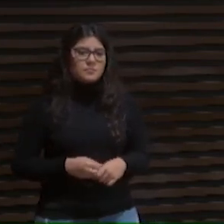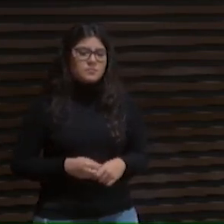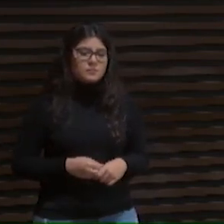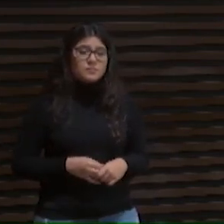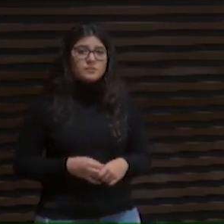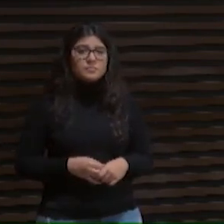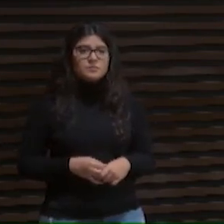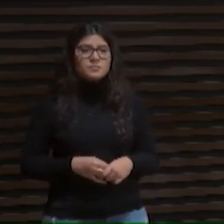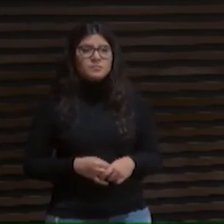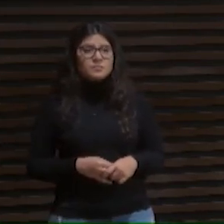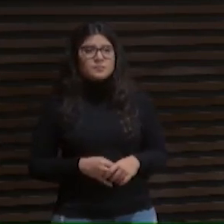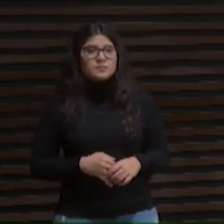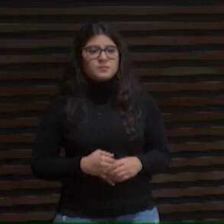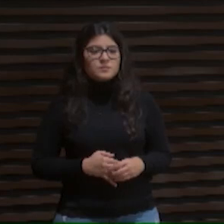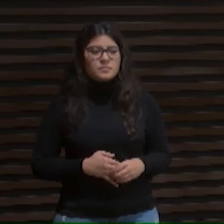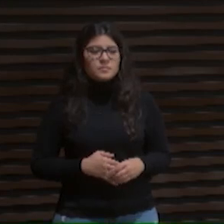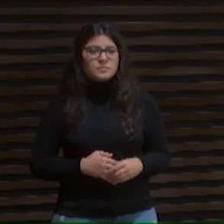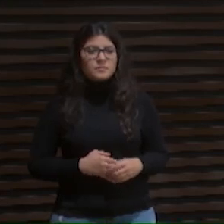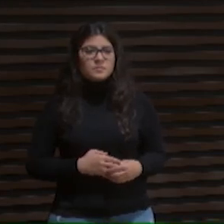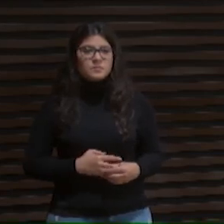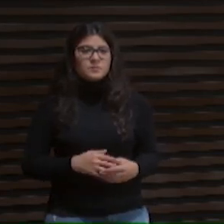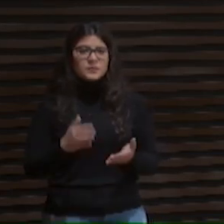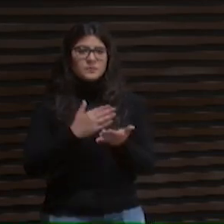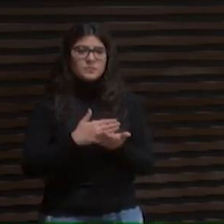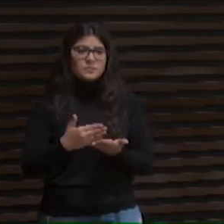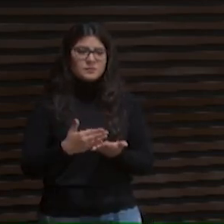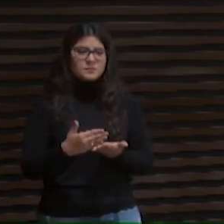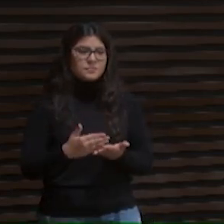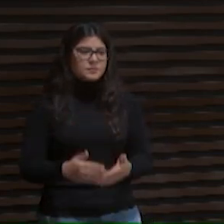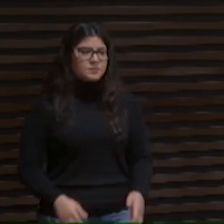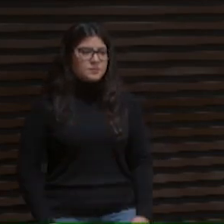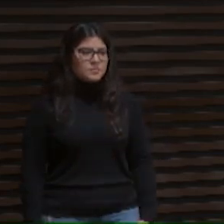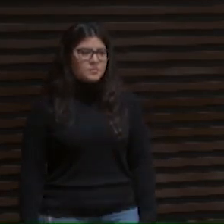Meus irmãos, vejamos lá a sequência.